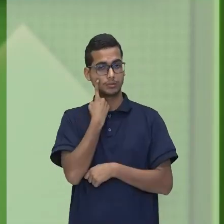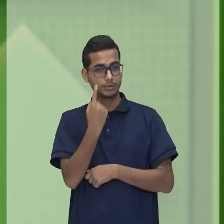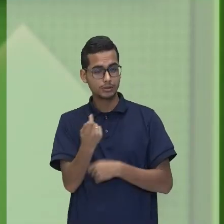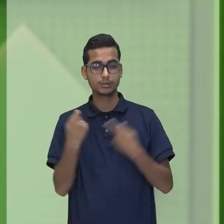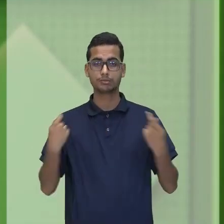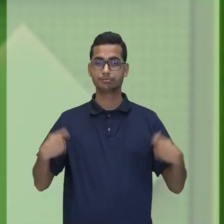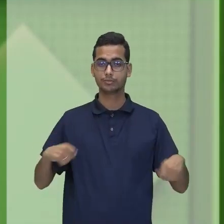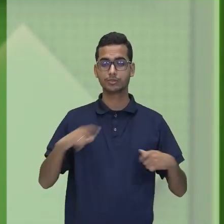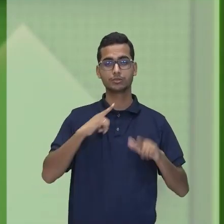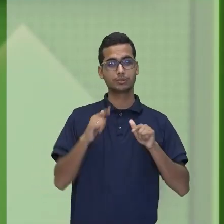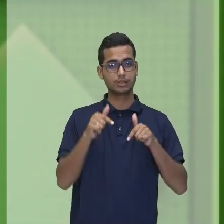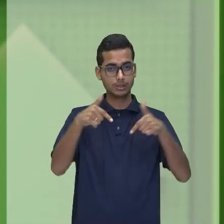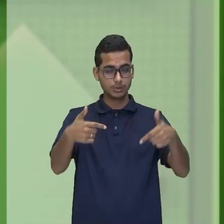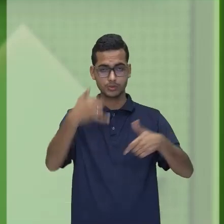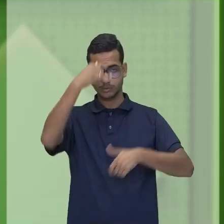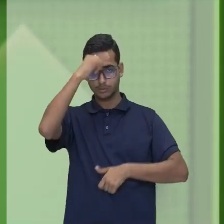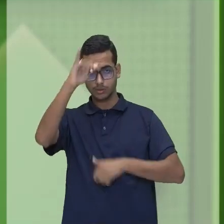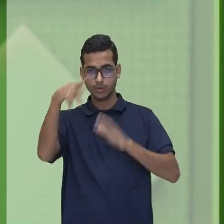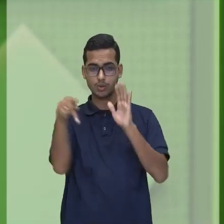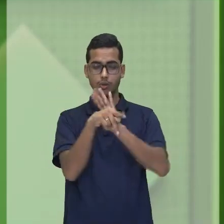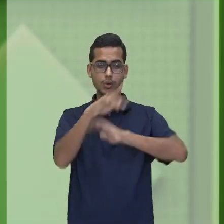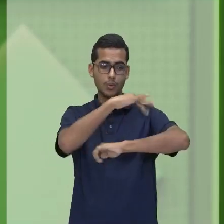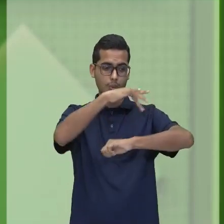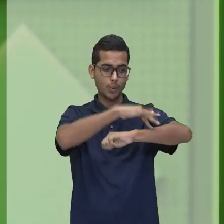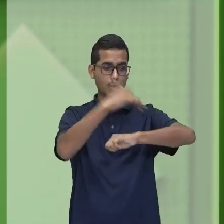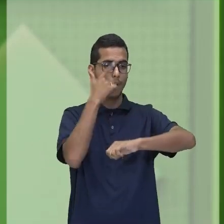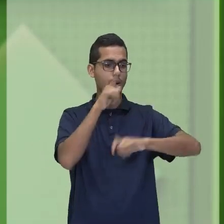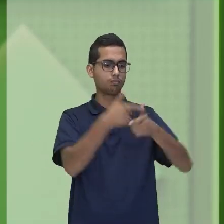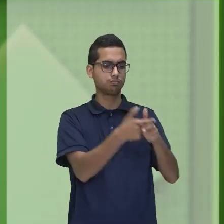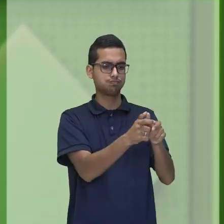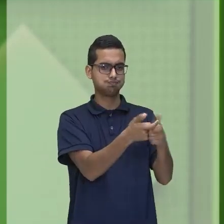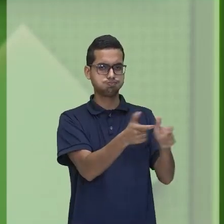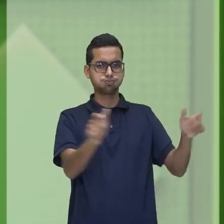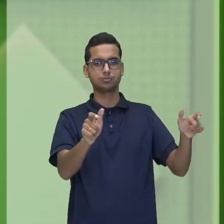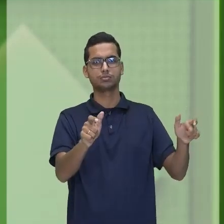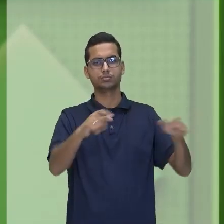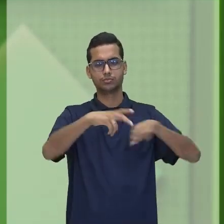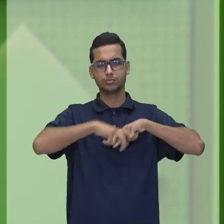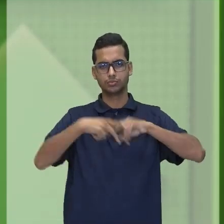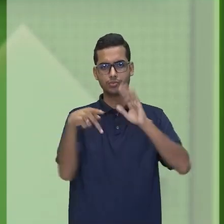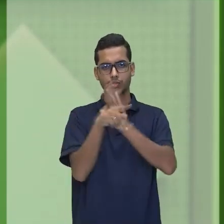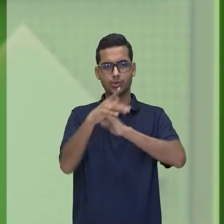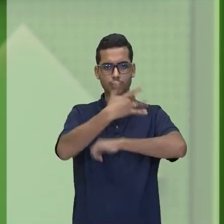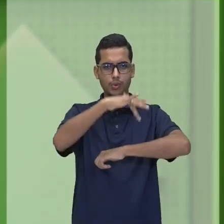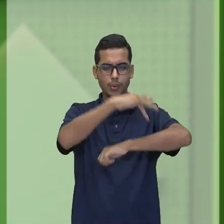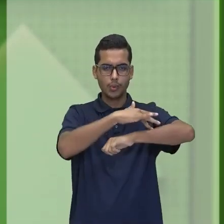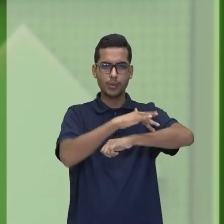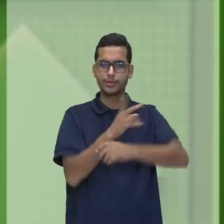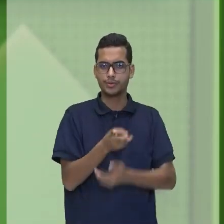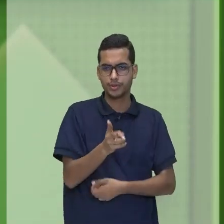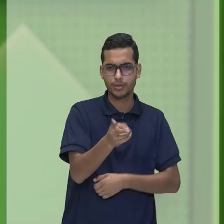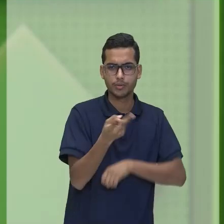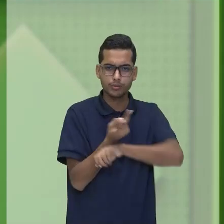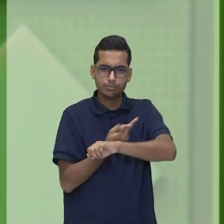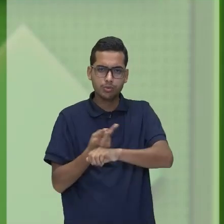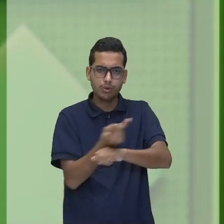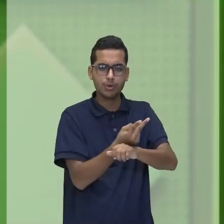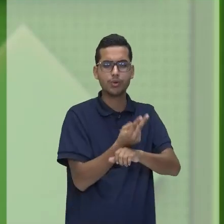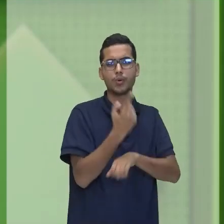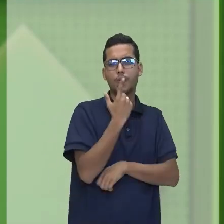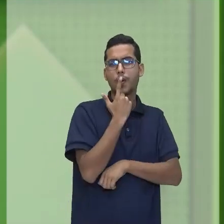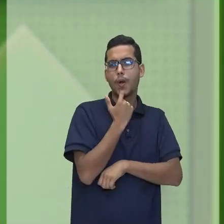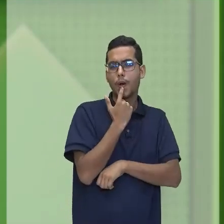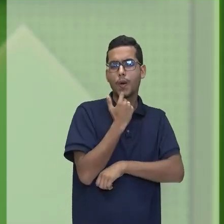devemos evitar que ele consiga se proliferar, porque a fêmea do mosquito vai sempre buscar ali o sangue